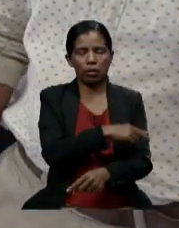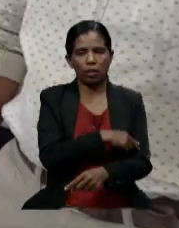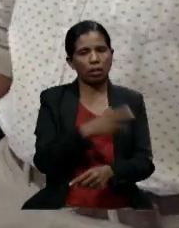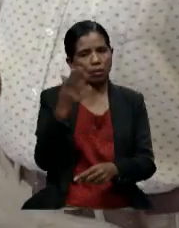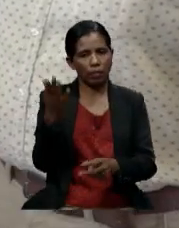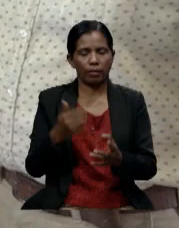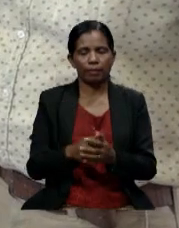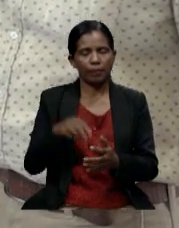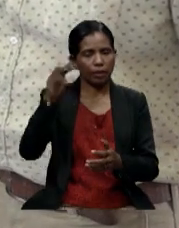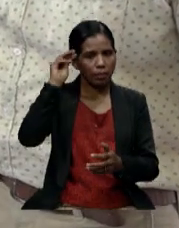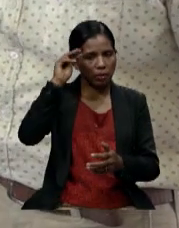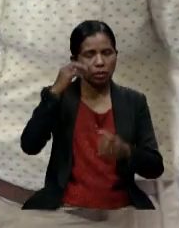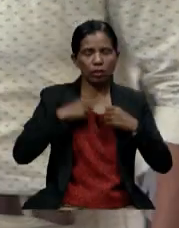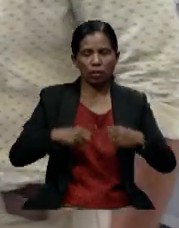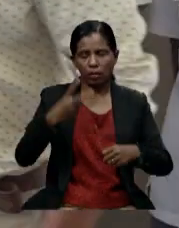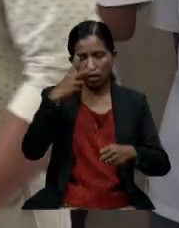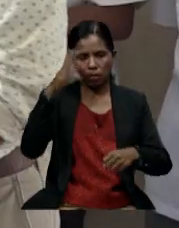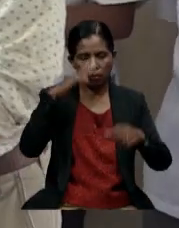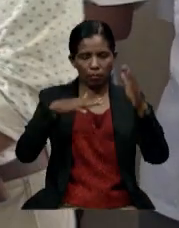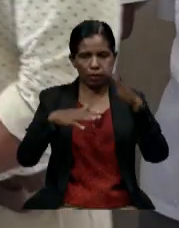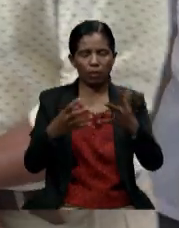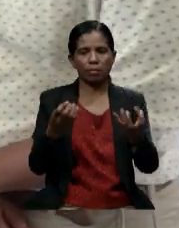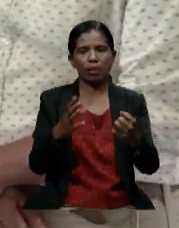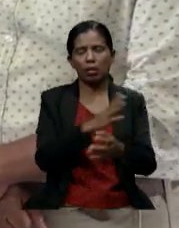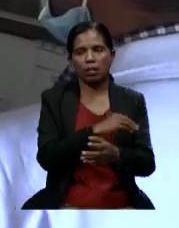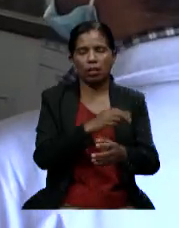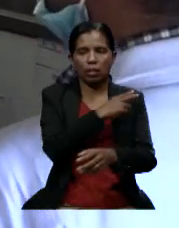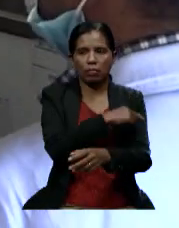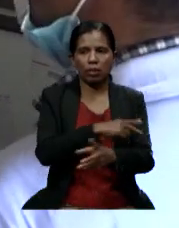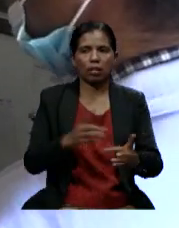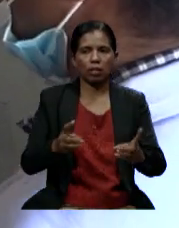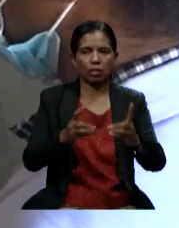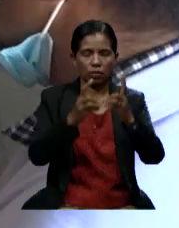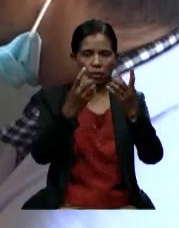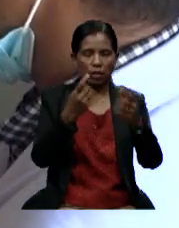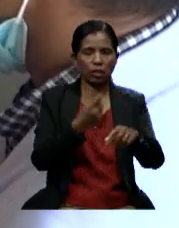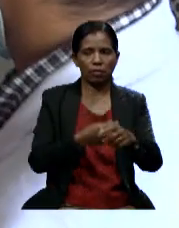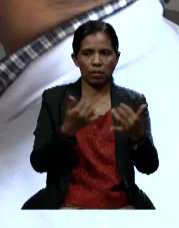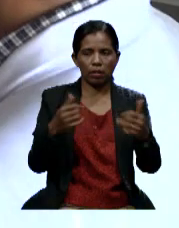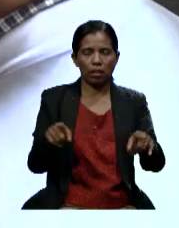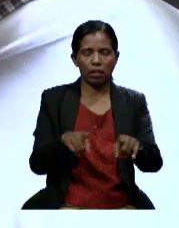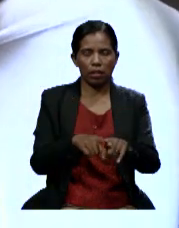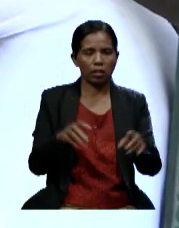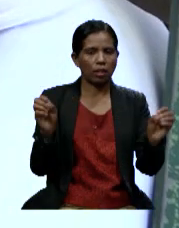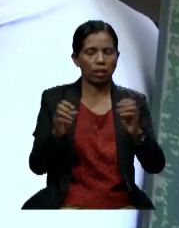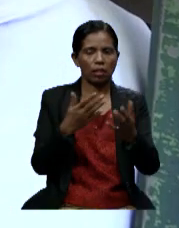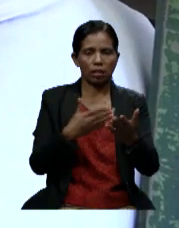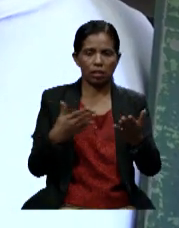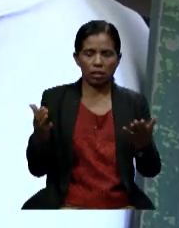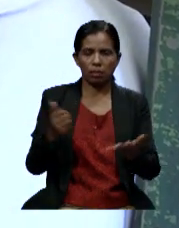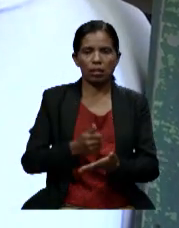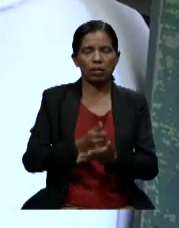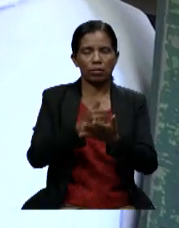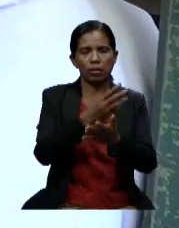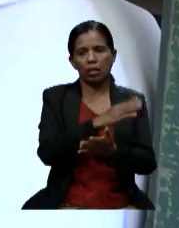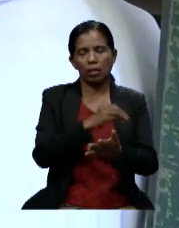visita né ministra Saúde descobre problema para que né Centro Saúde refere enfrenta durante né a nessa menos facilidade no condição